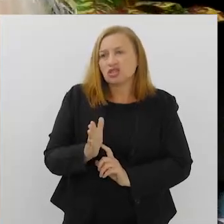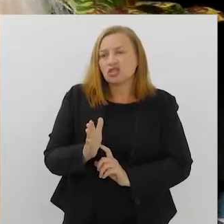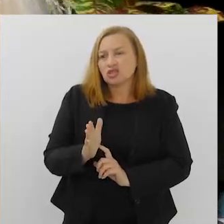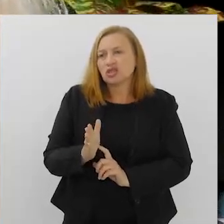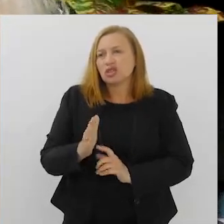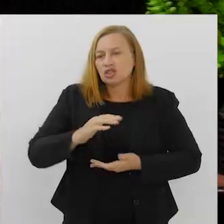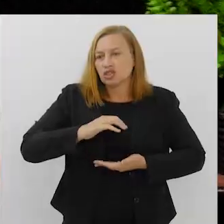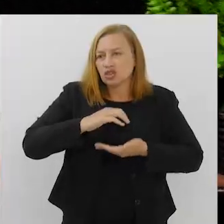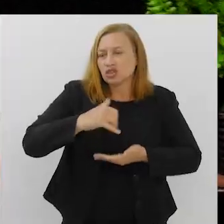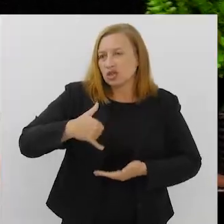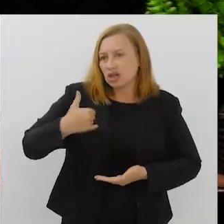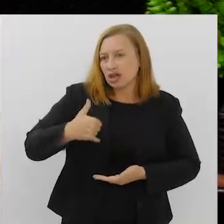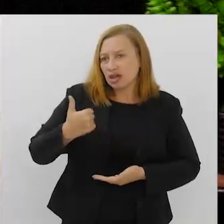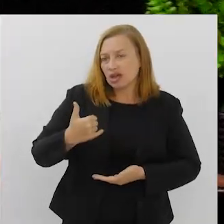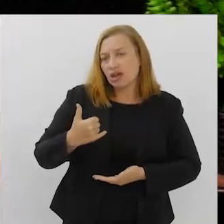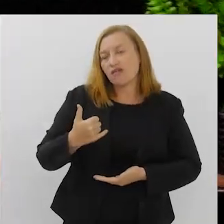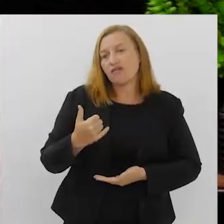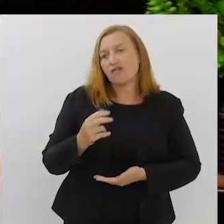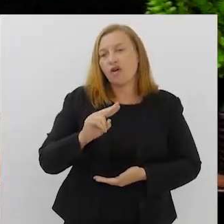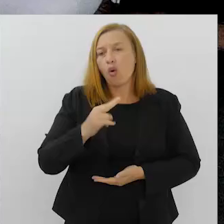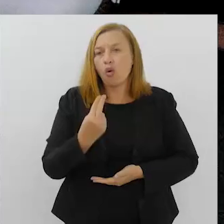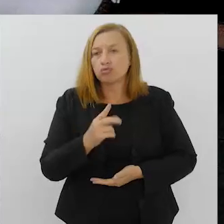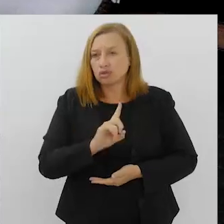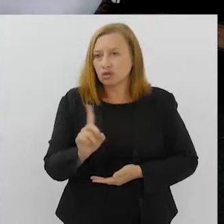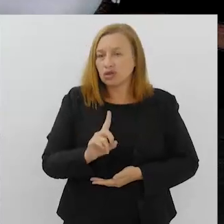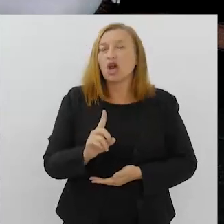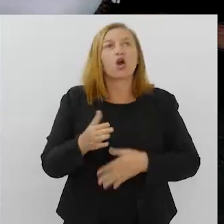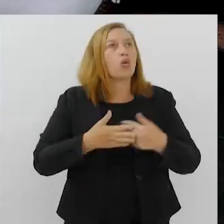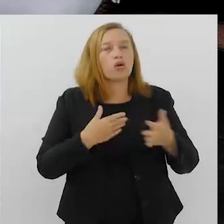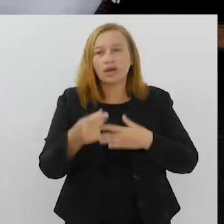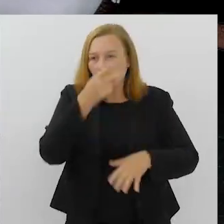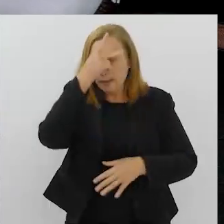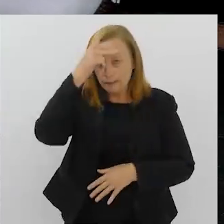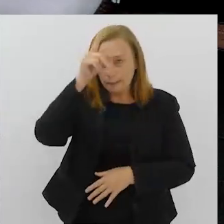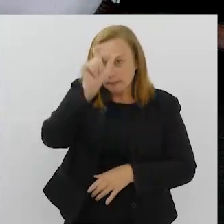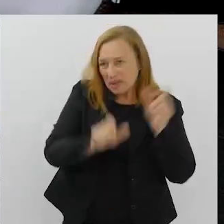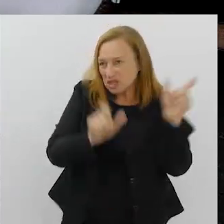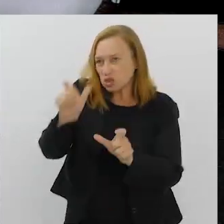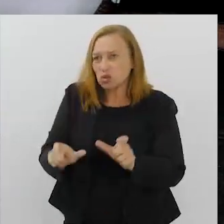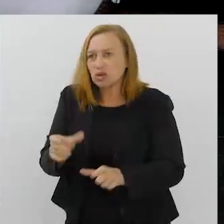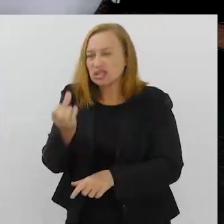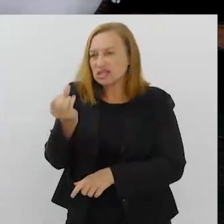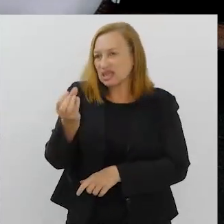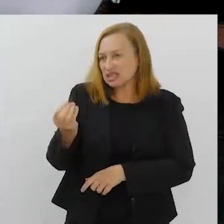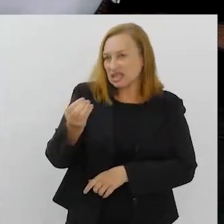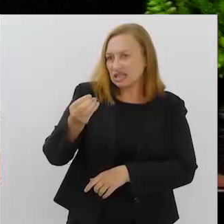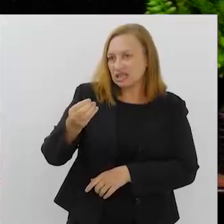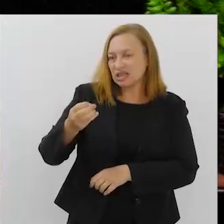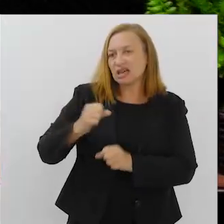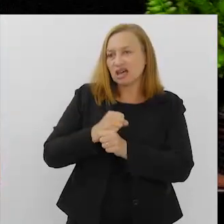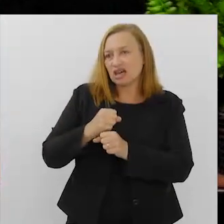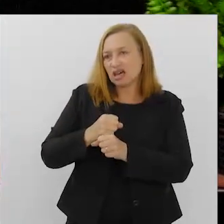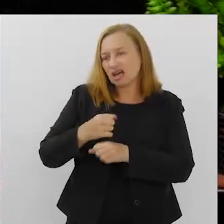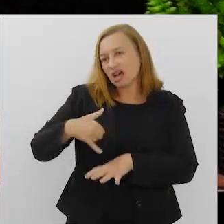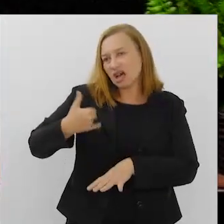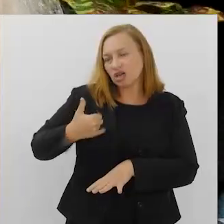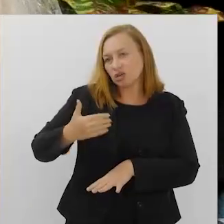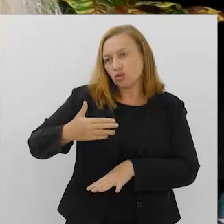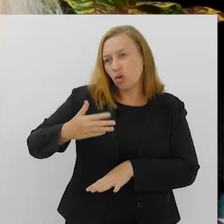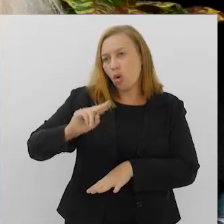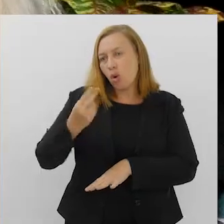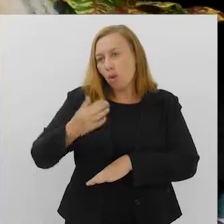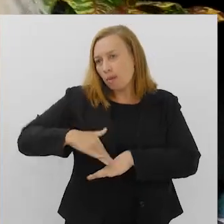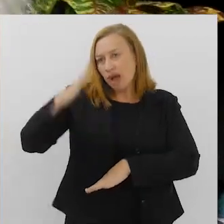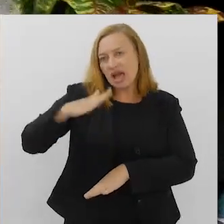categoria que, né, de comerciário ou não. Qualquer pessoa, a partir de 60 anos, pode participar das nossas ações. E há